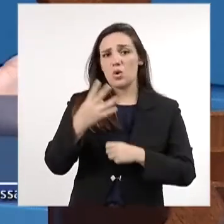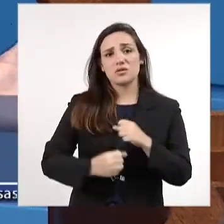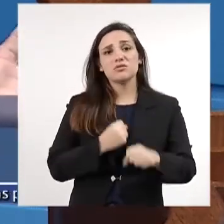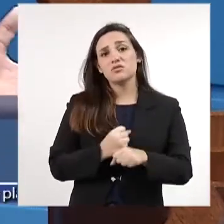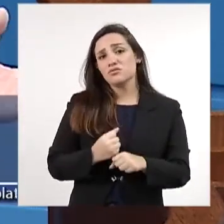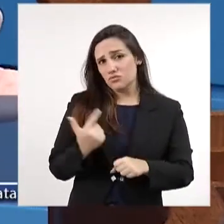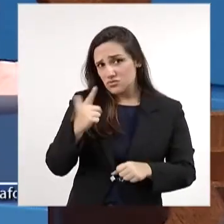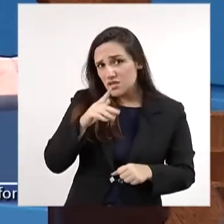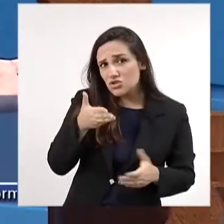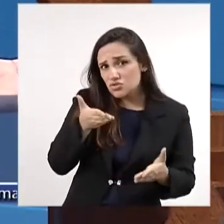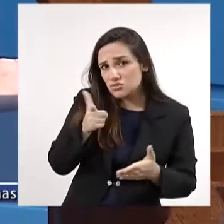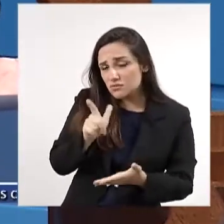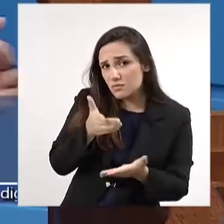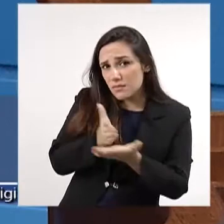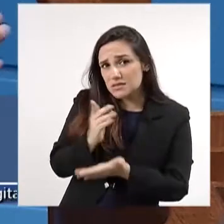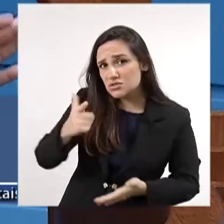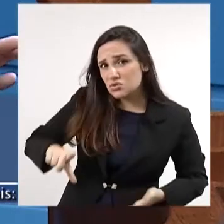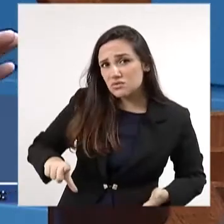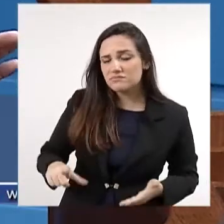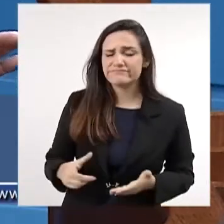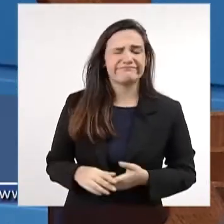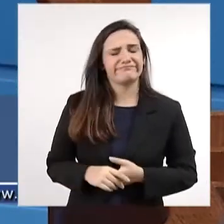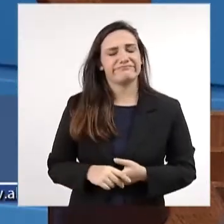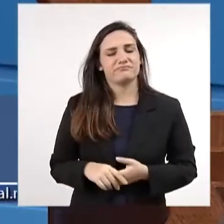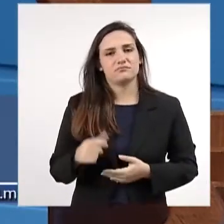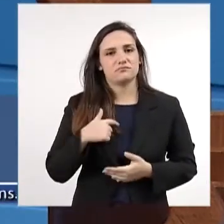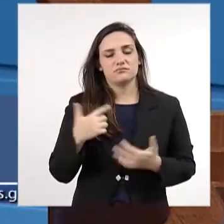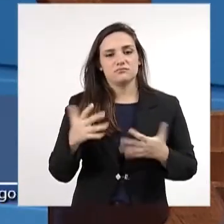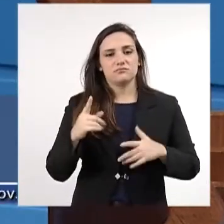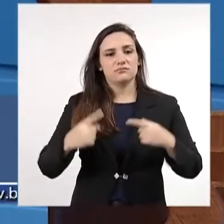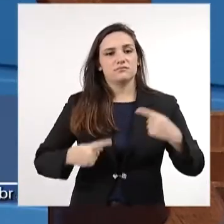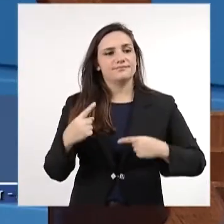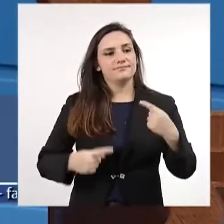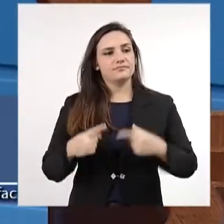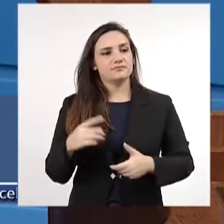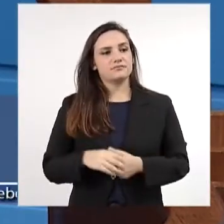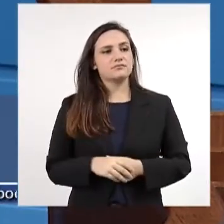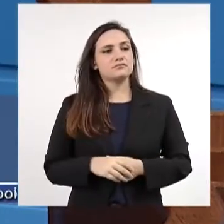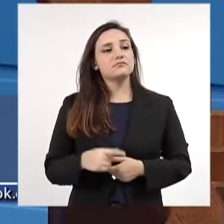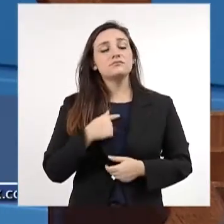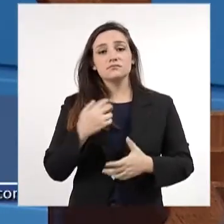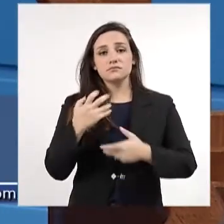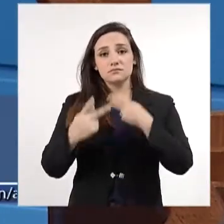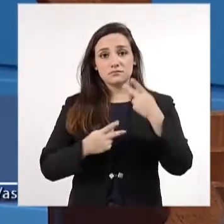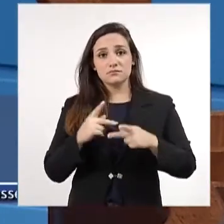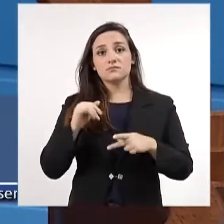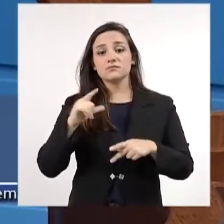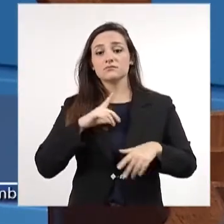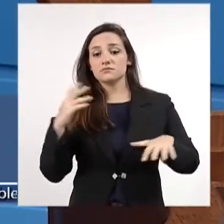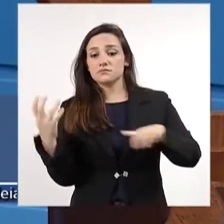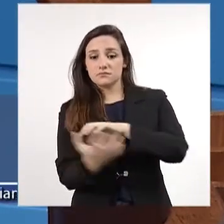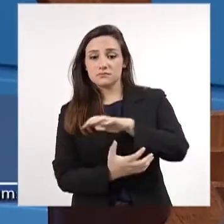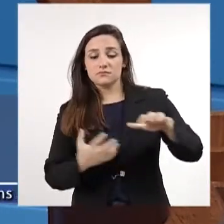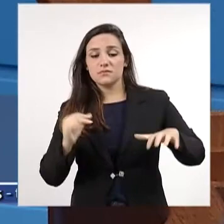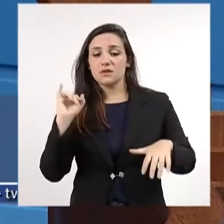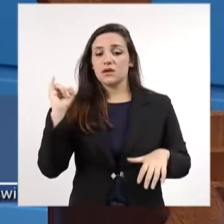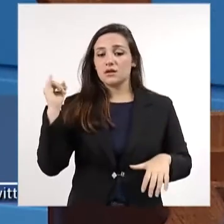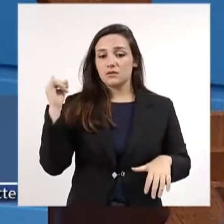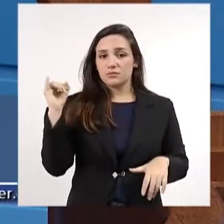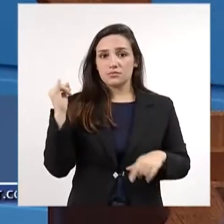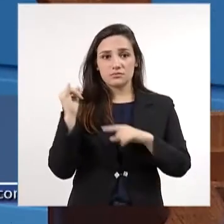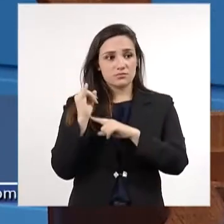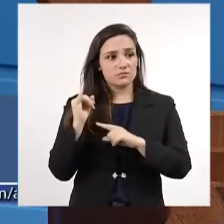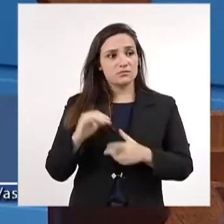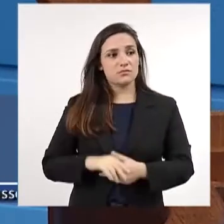ver. Então, eu não quero discutir. Na verdade, eu quero falar aqui que se a reforma tributária for para